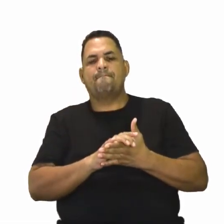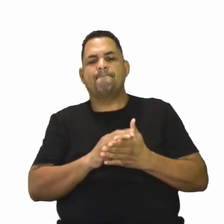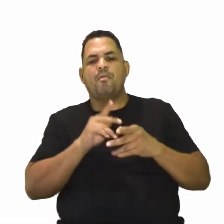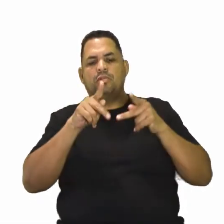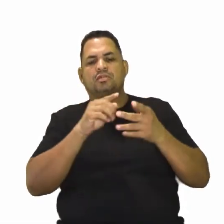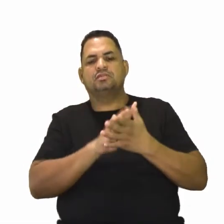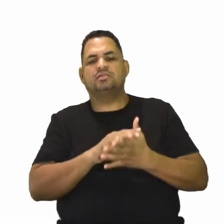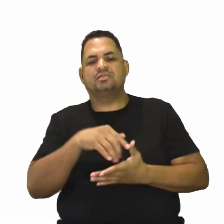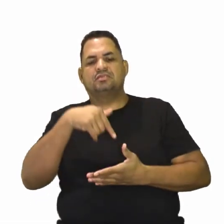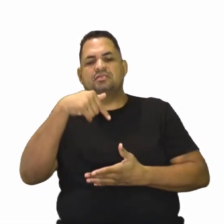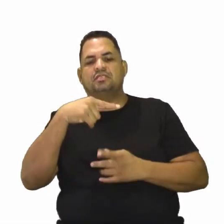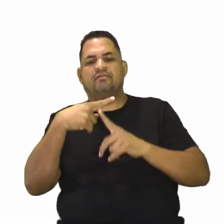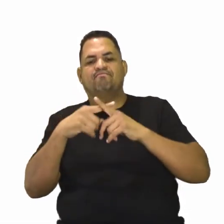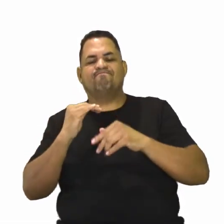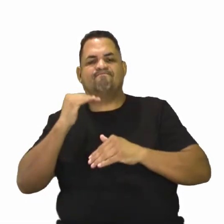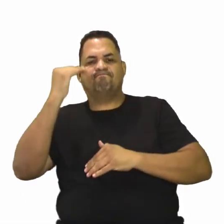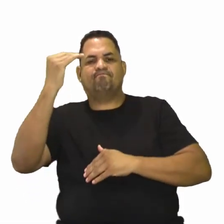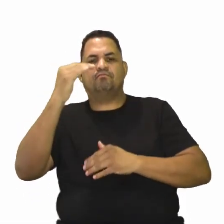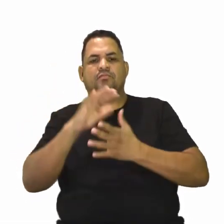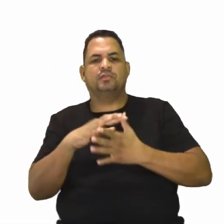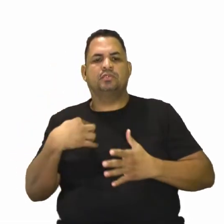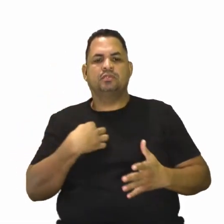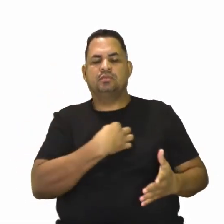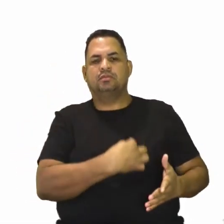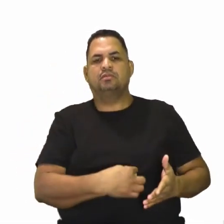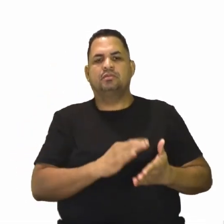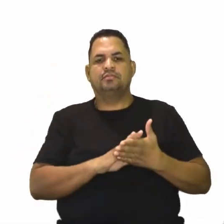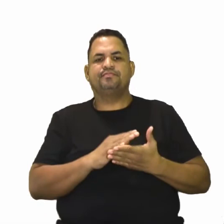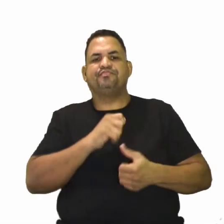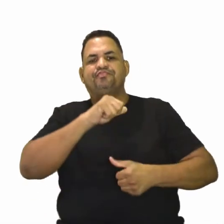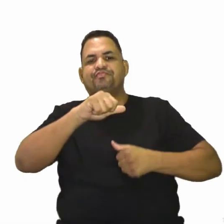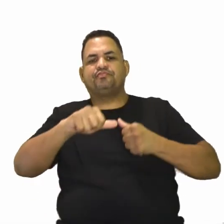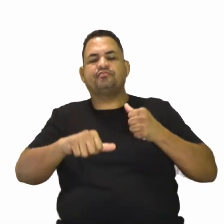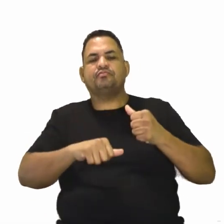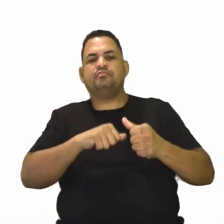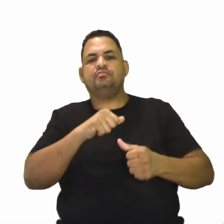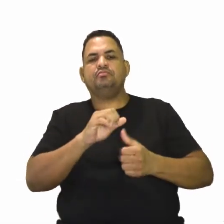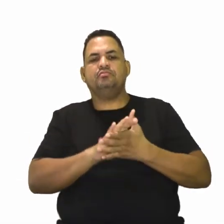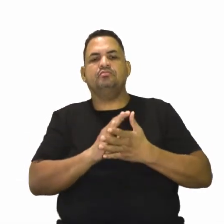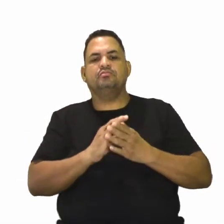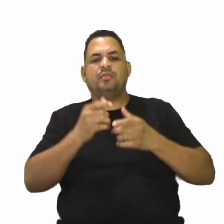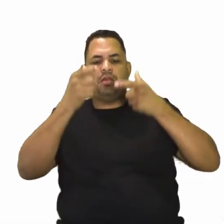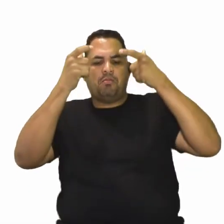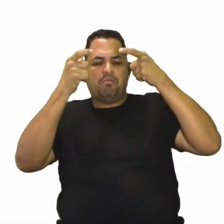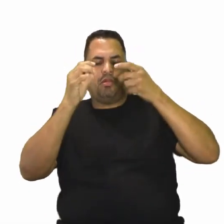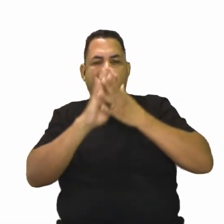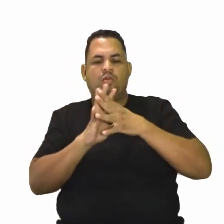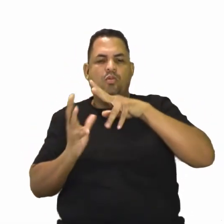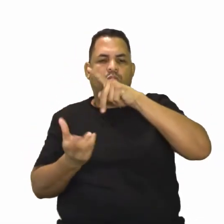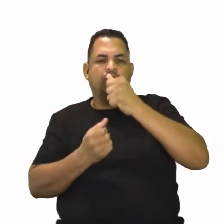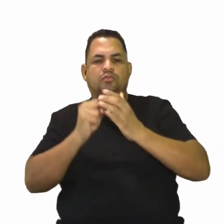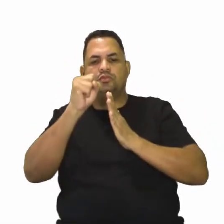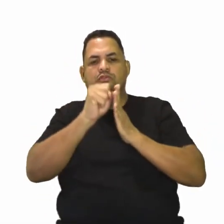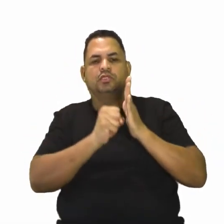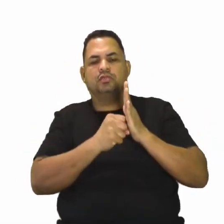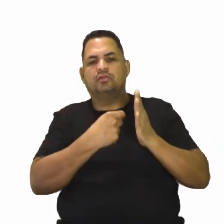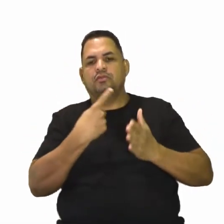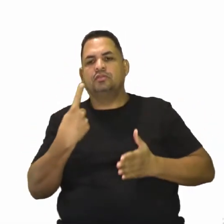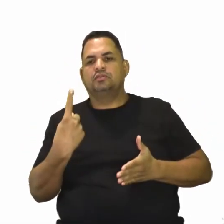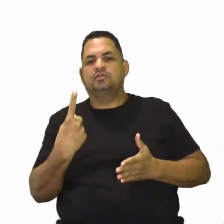vezes maior. A China está caminhando para ser o grande império global do século